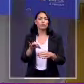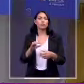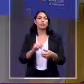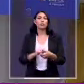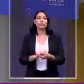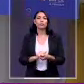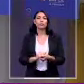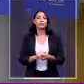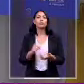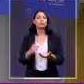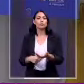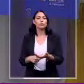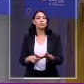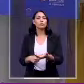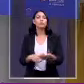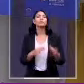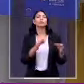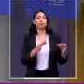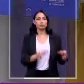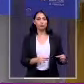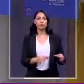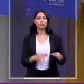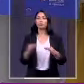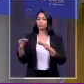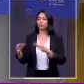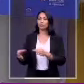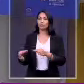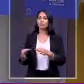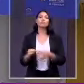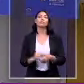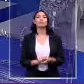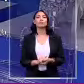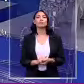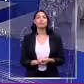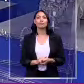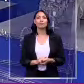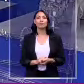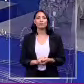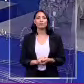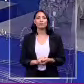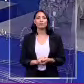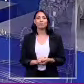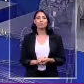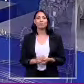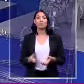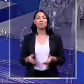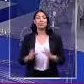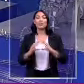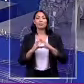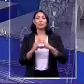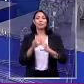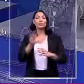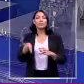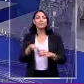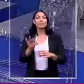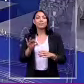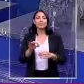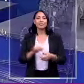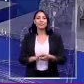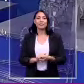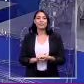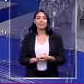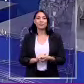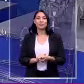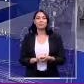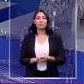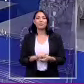números. Os senhores confirmam? Confirmo. Confirmo. Essas são as bolas sorteadas, então nosso sorteio